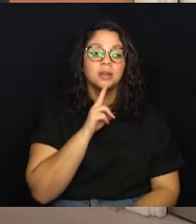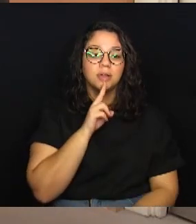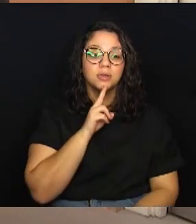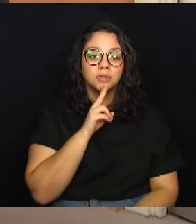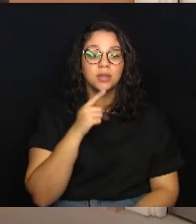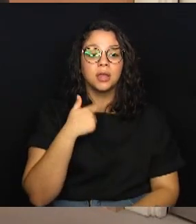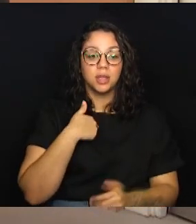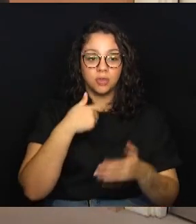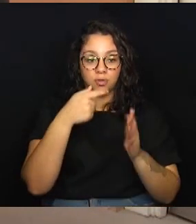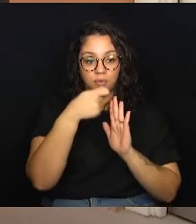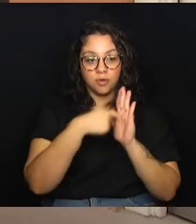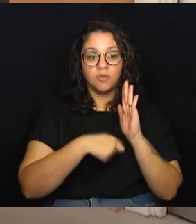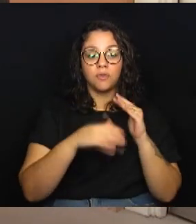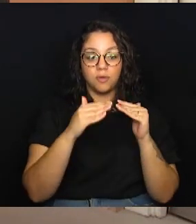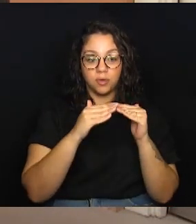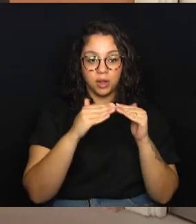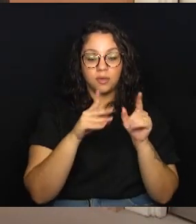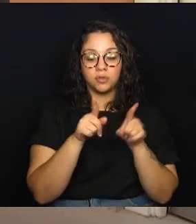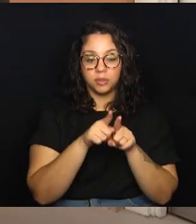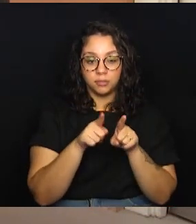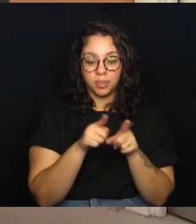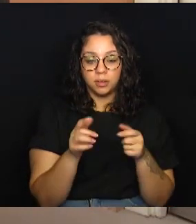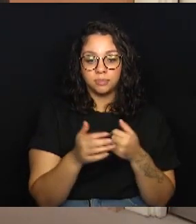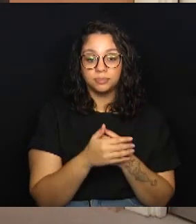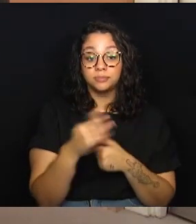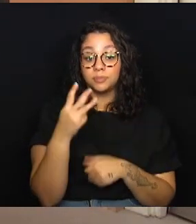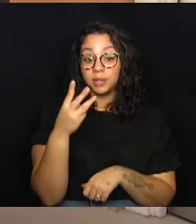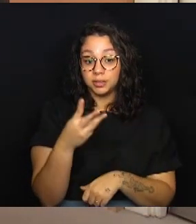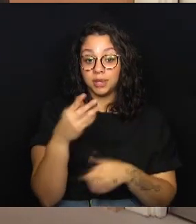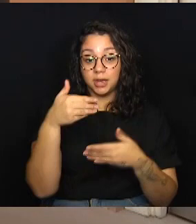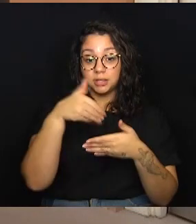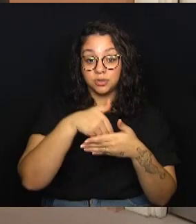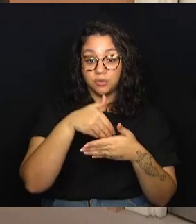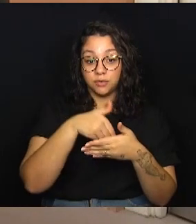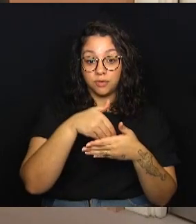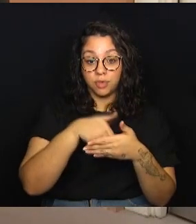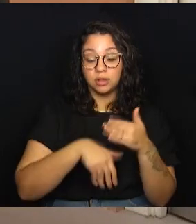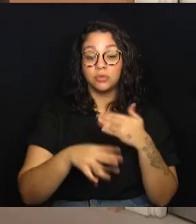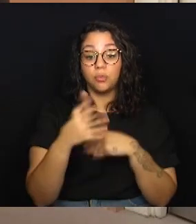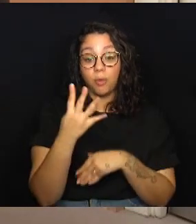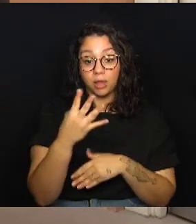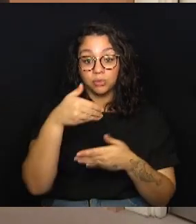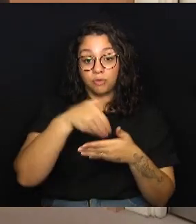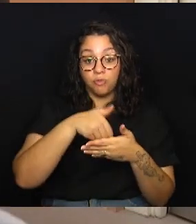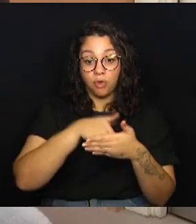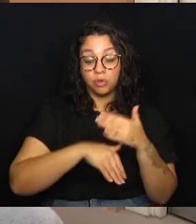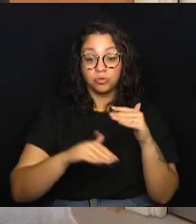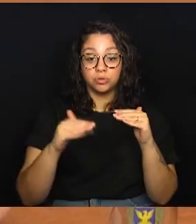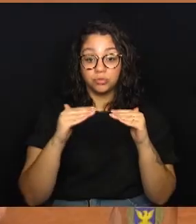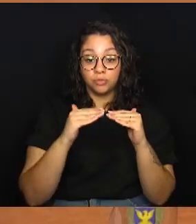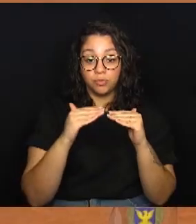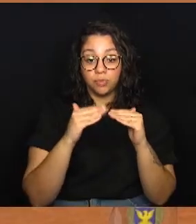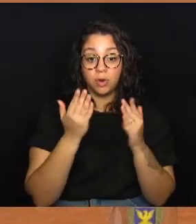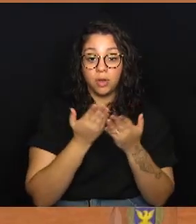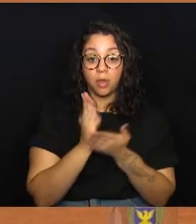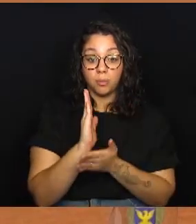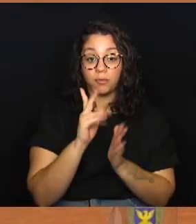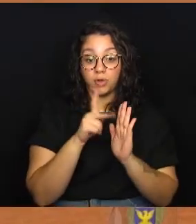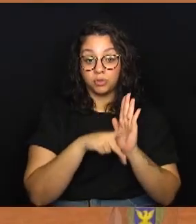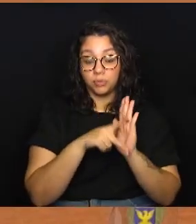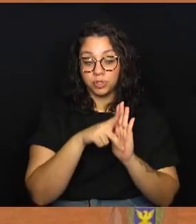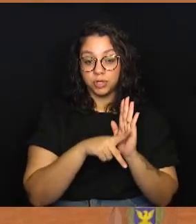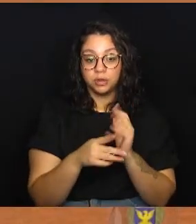também Vereador Nelson favorável com três votos favoráveis o meu são quatro votos